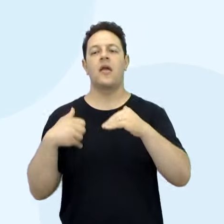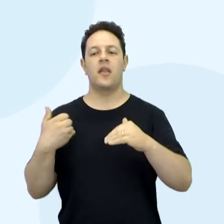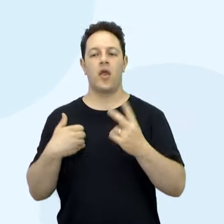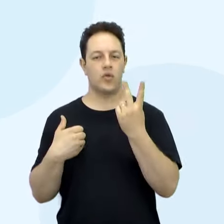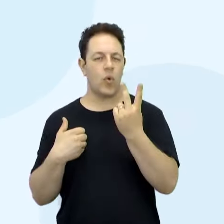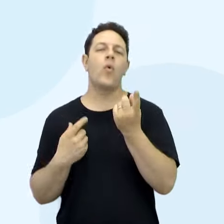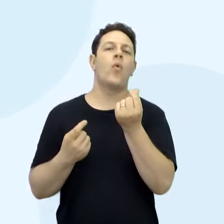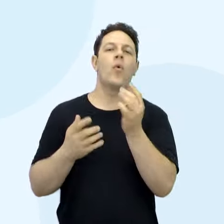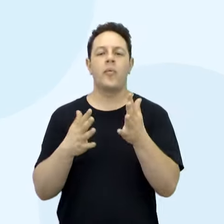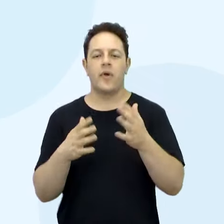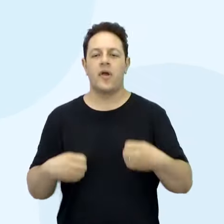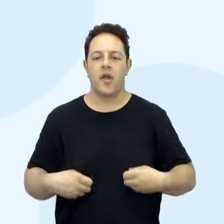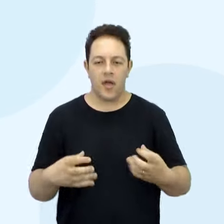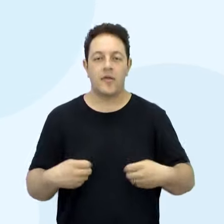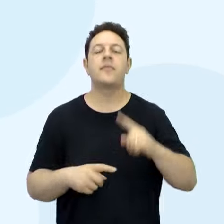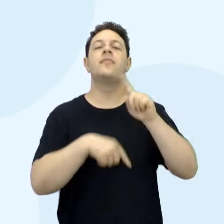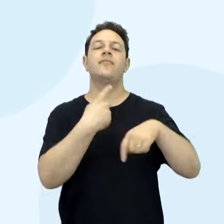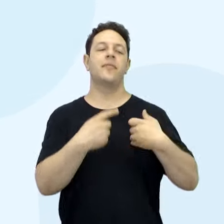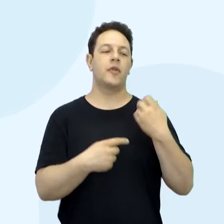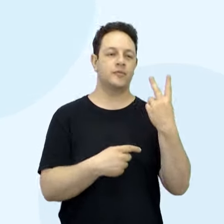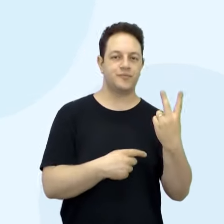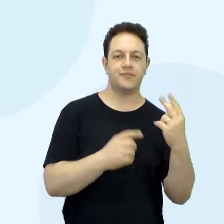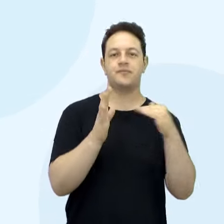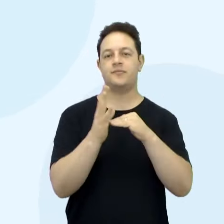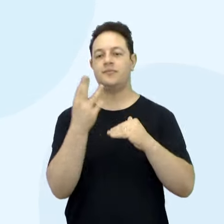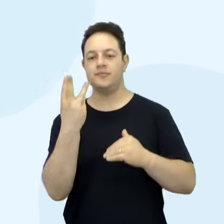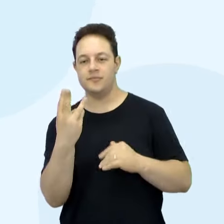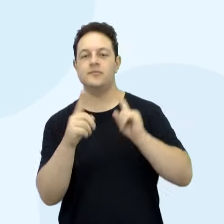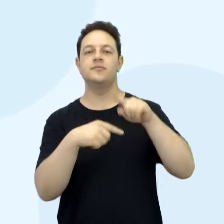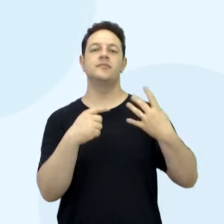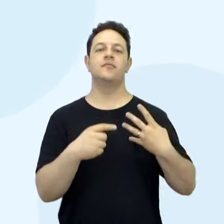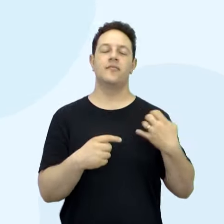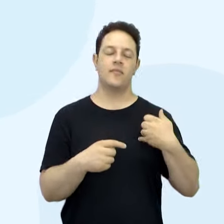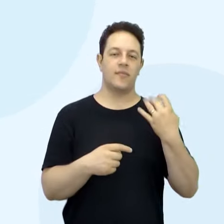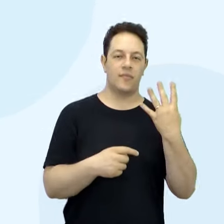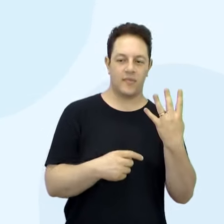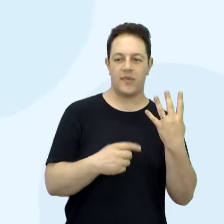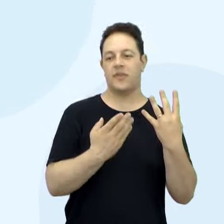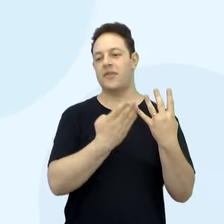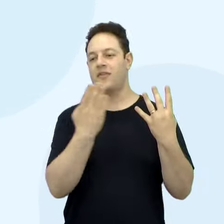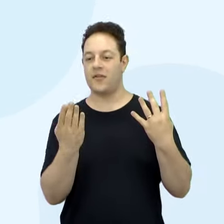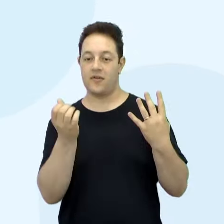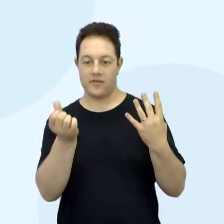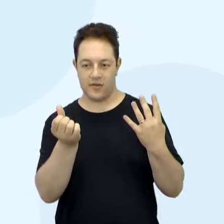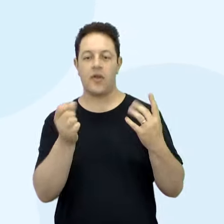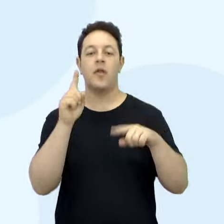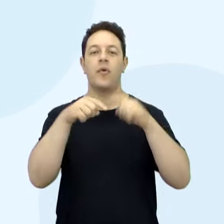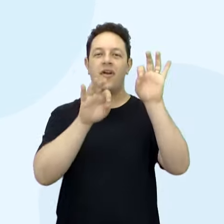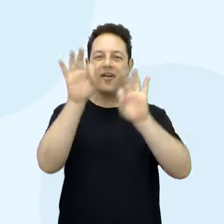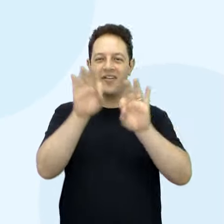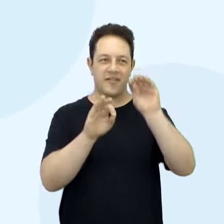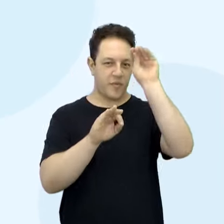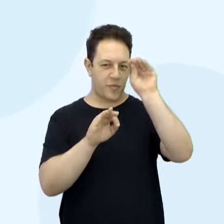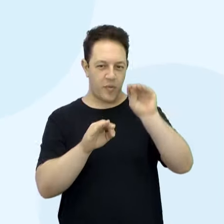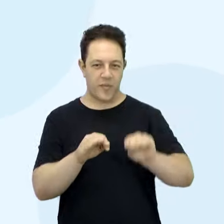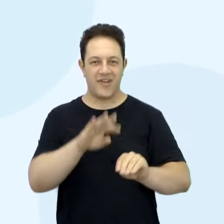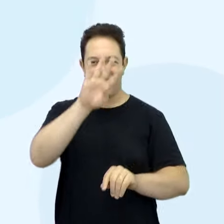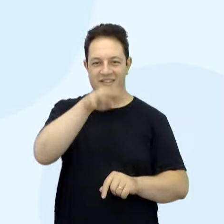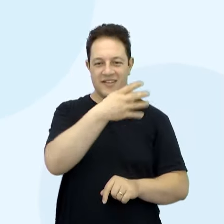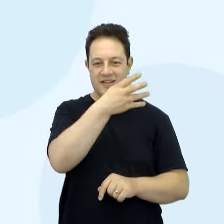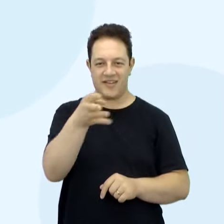dos 2 anos aos 3, depois dos 4 aos 6. E a gente começou a fazer uma tabela